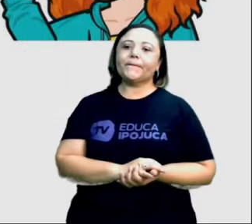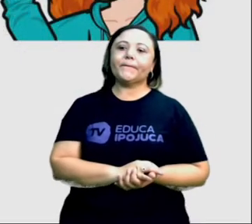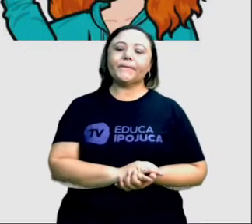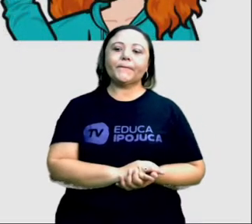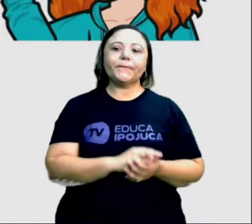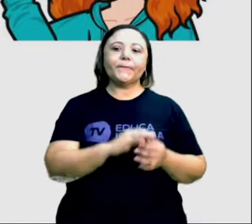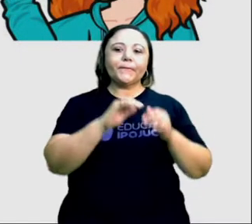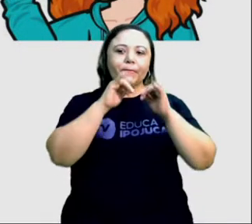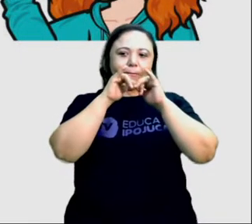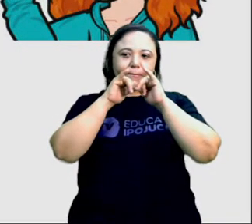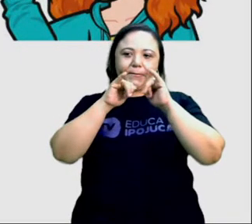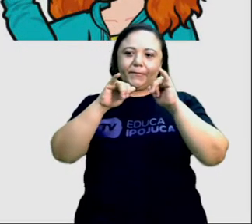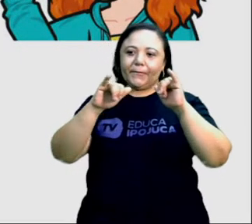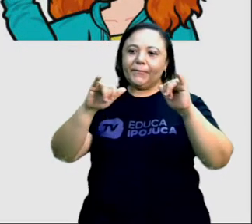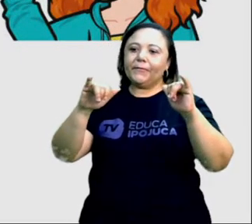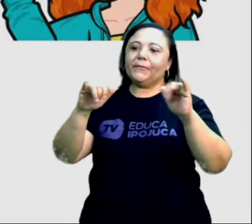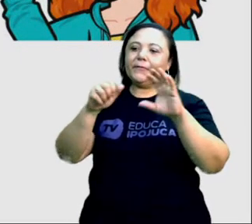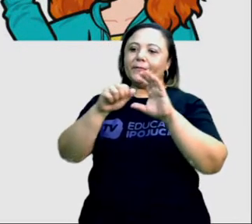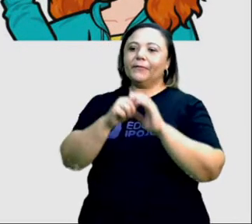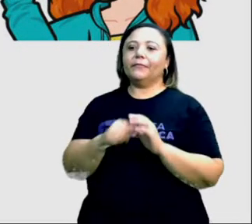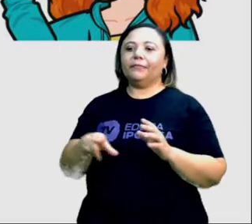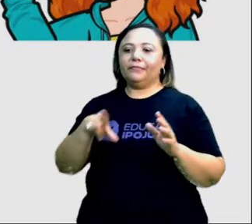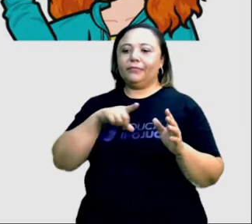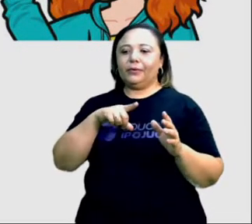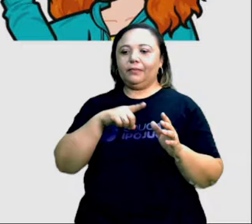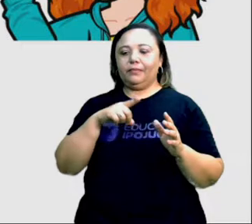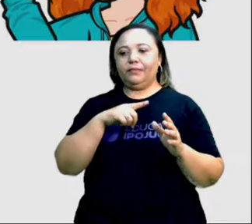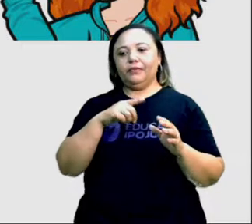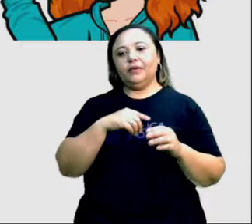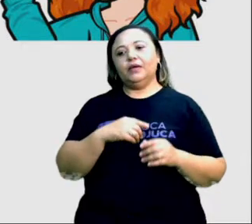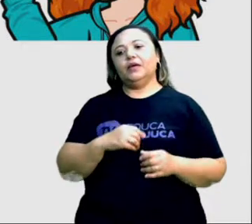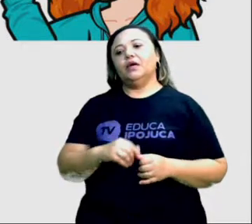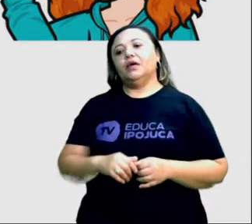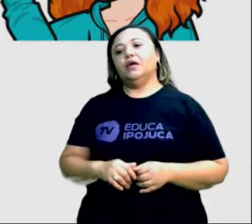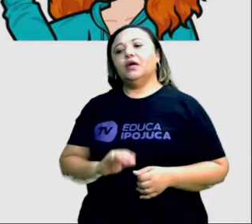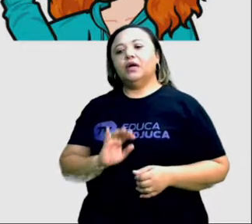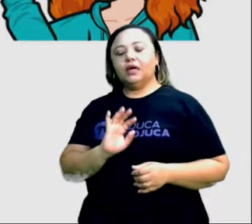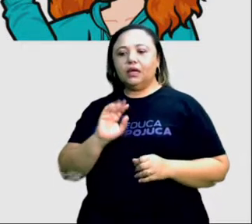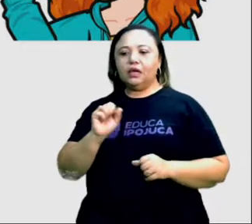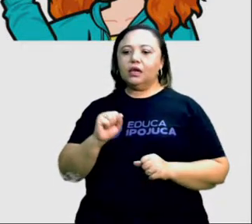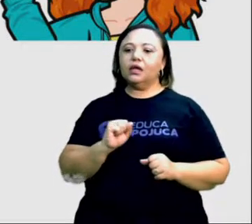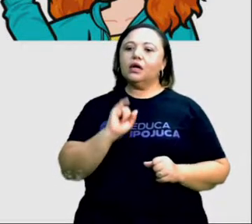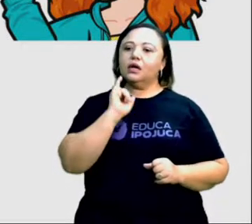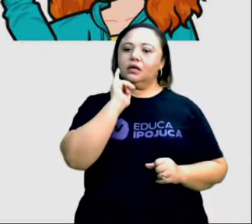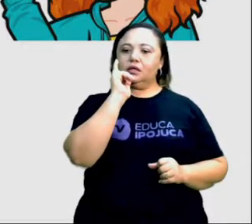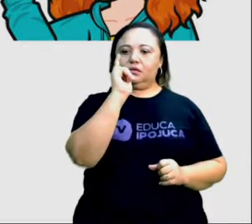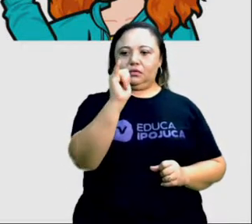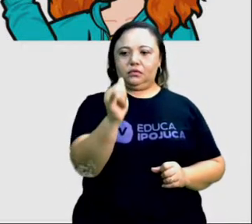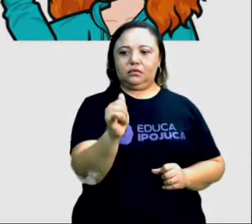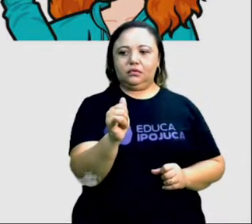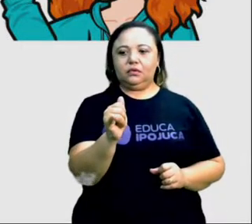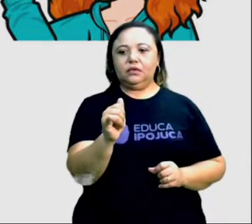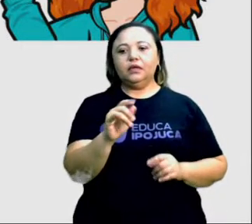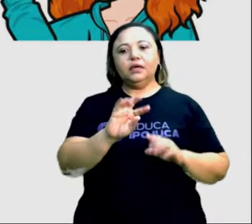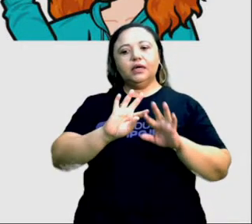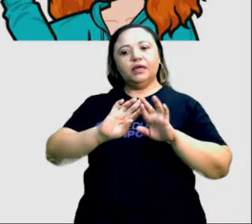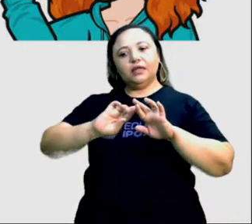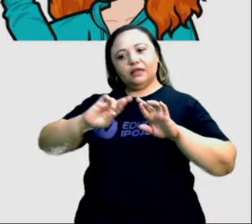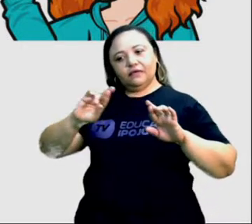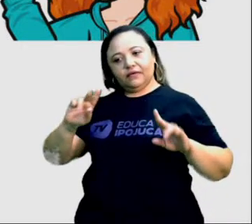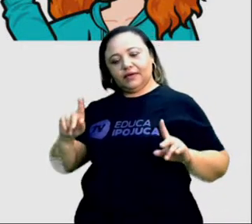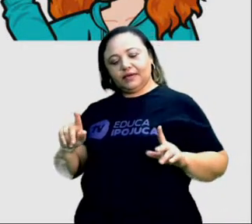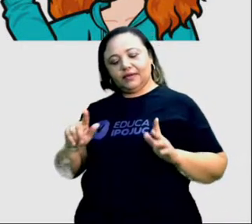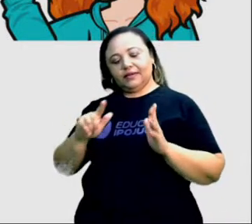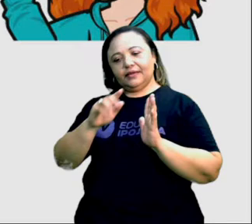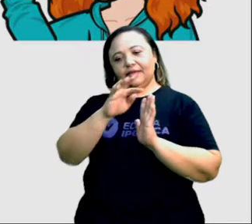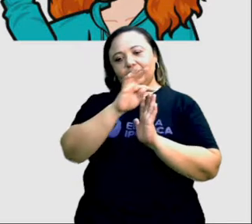As notícias também possuem um caráter informativo e apresentam sequências textuais diferentes.